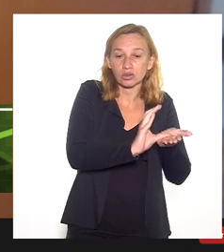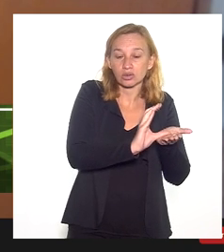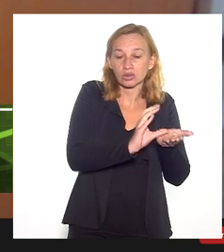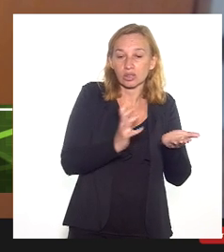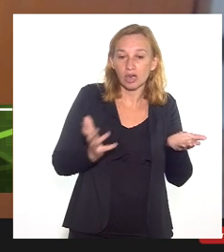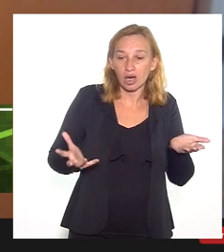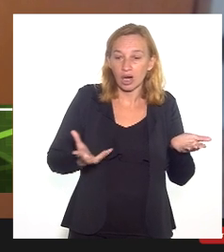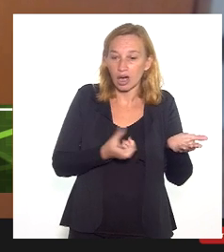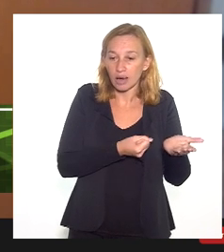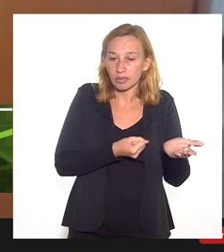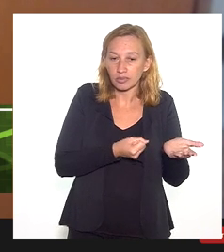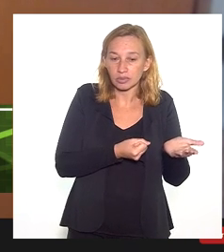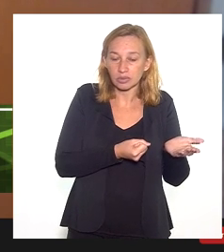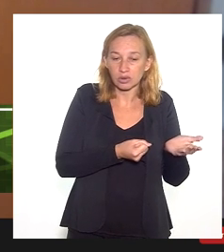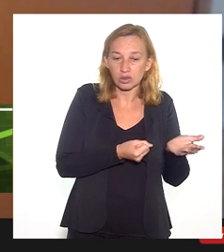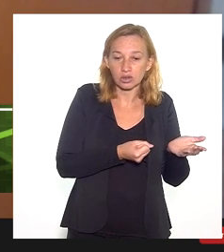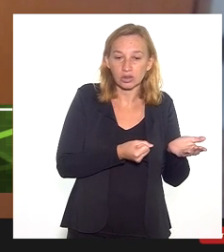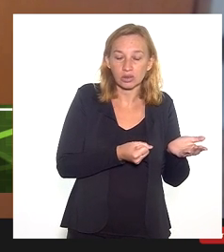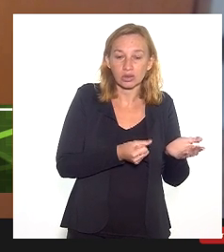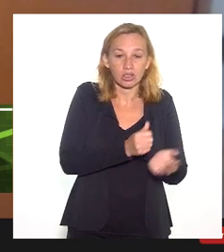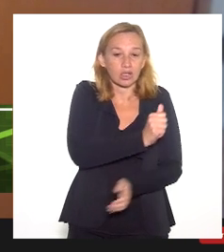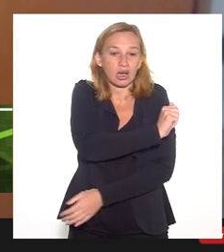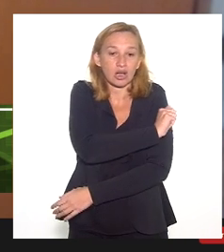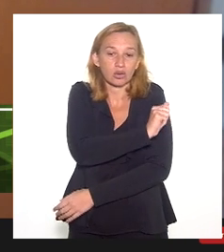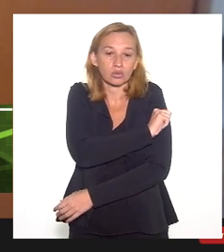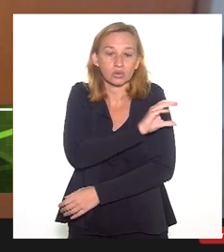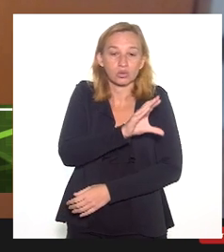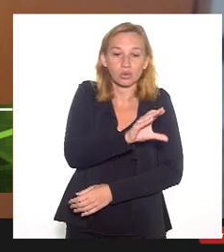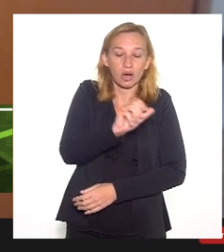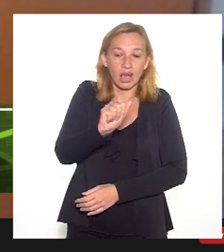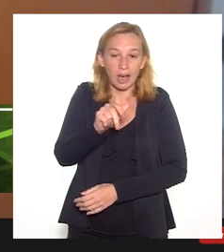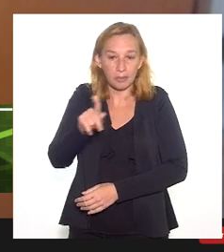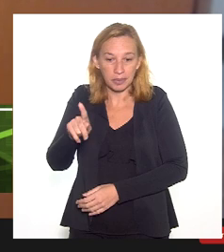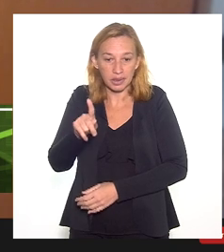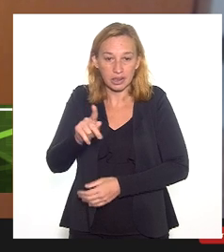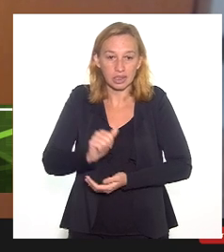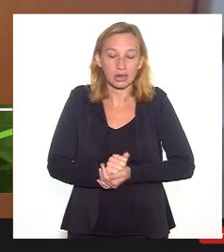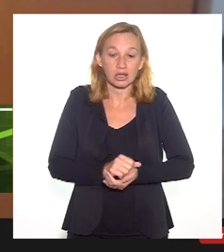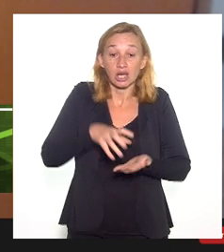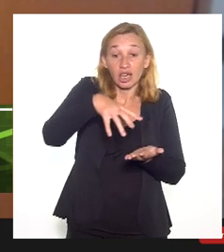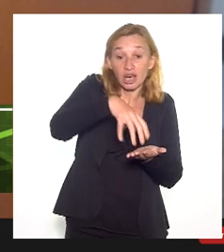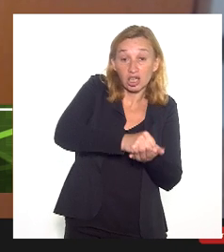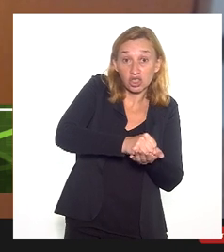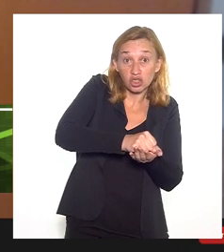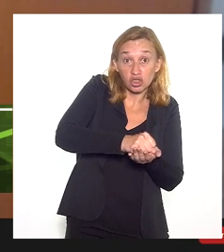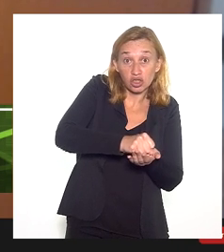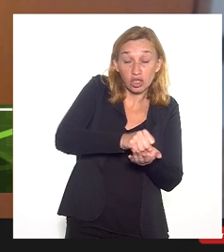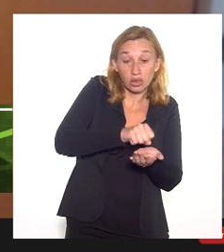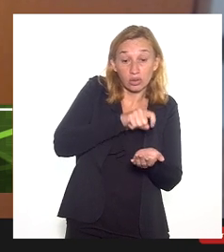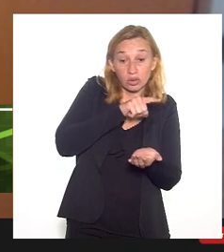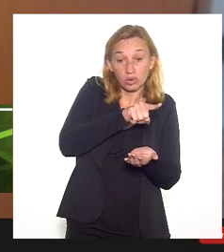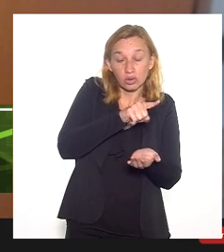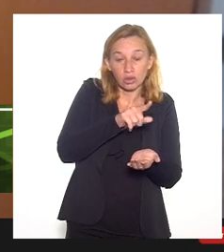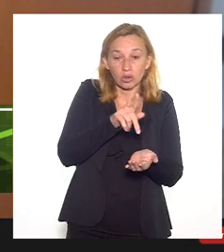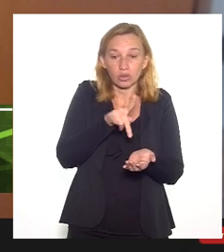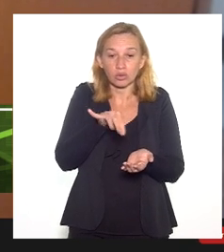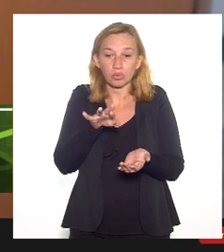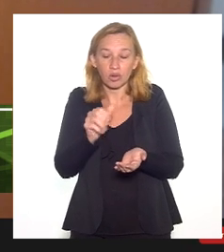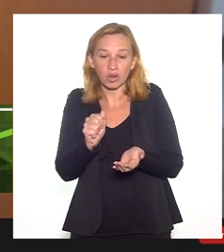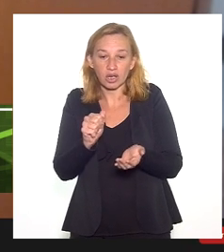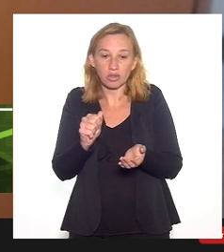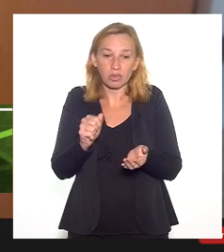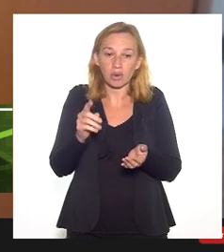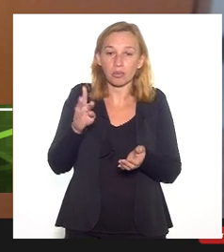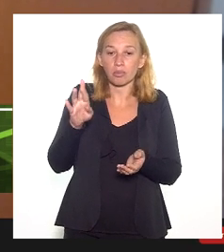estudantes do CAP, que são registrados no programa Bolsa Família.